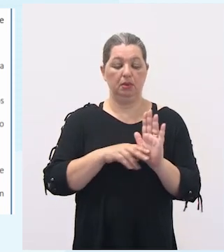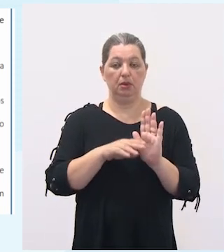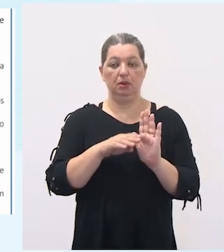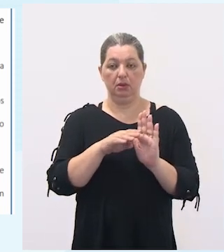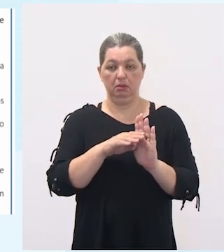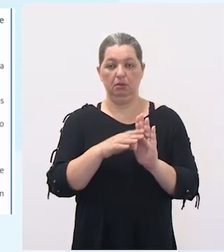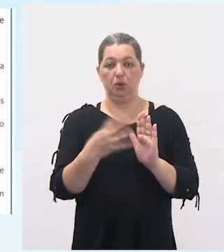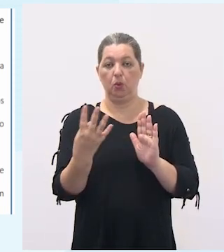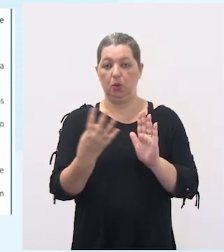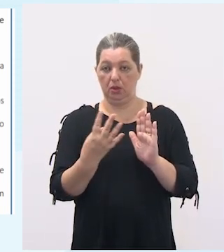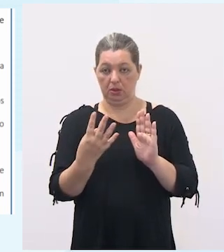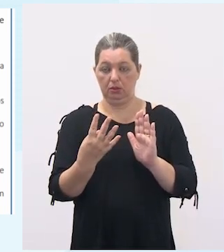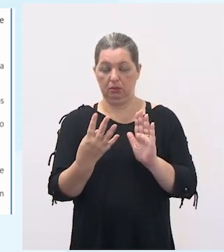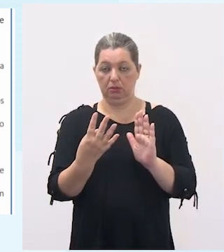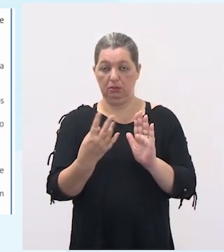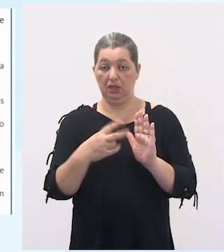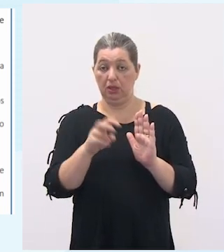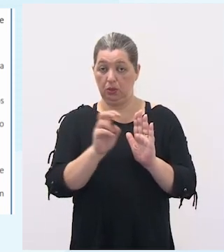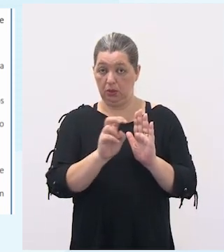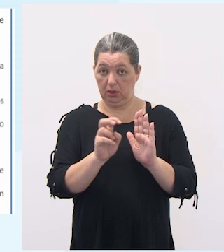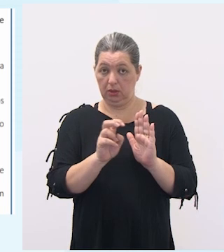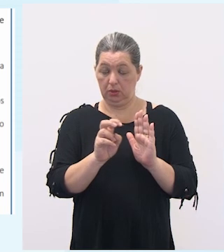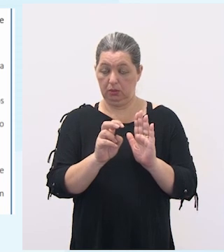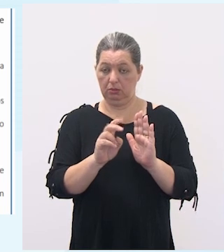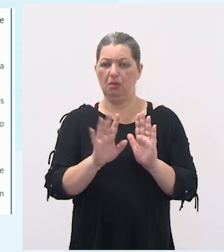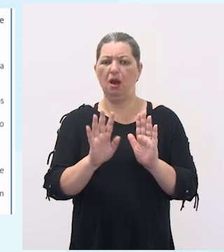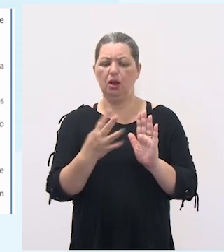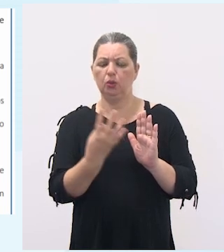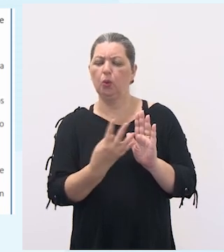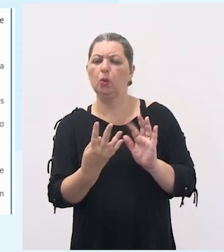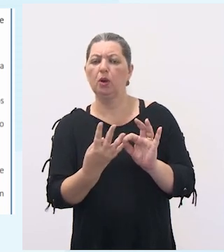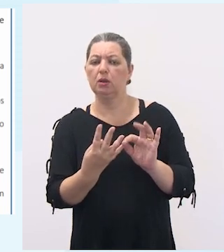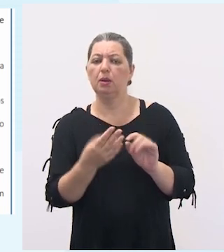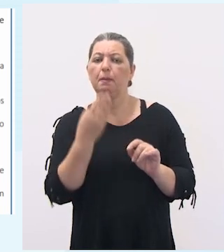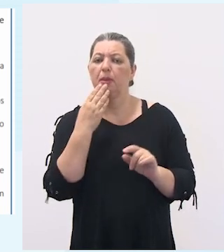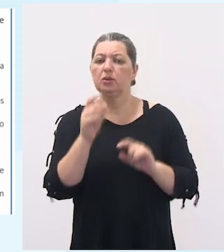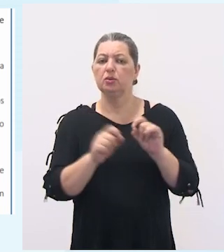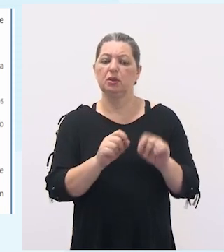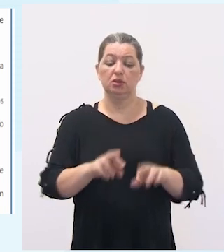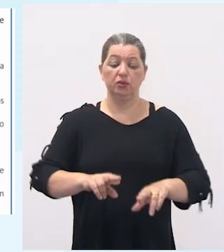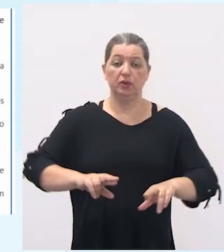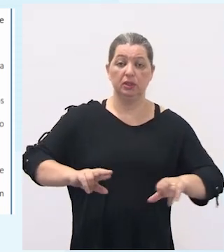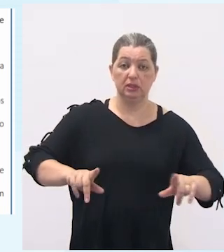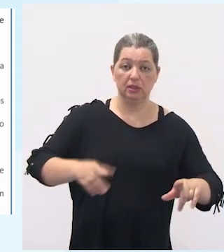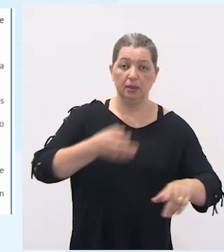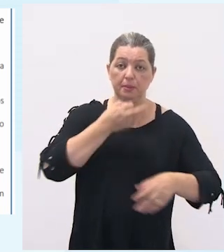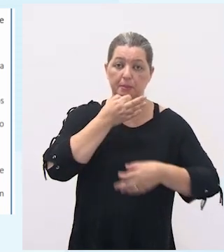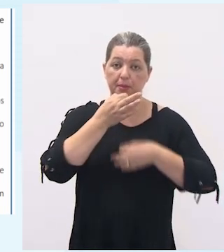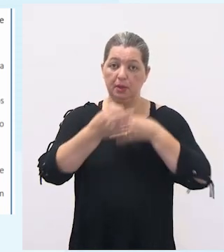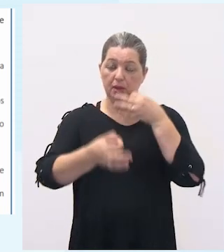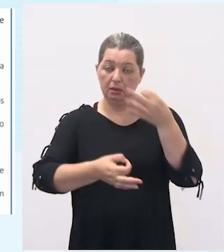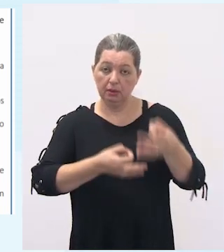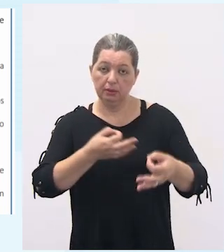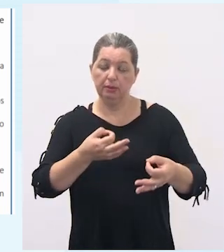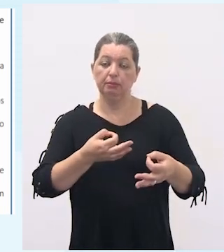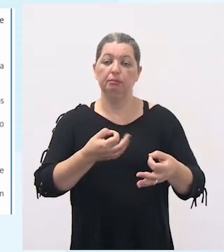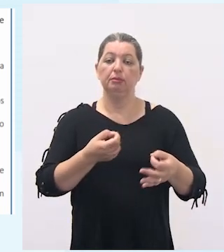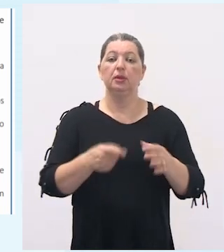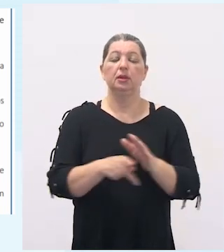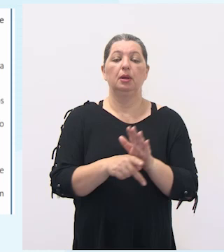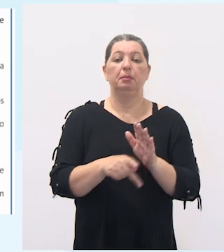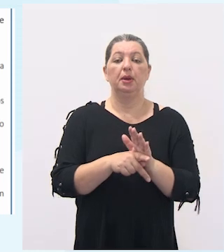no quarto nível, e no quinto nível. No quarto nível, ela pede para diferenciar fato de opinião em contos, artigos